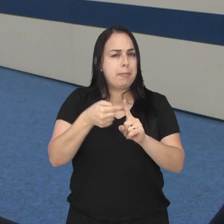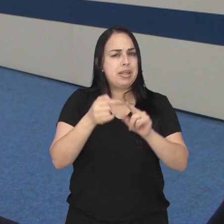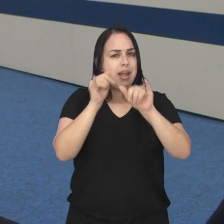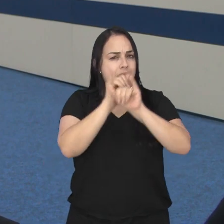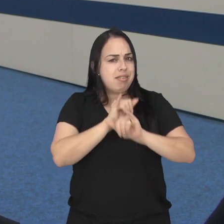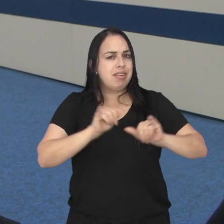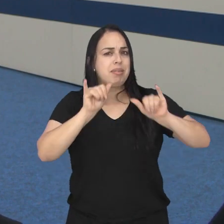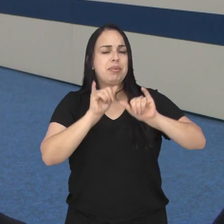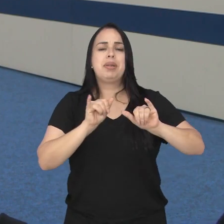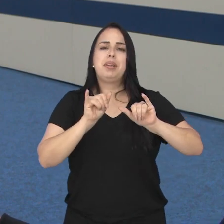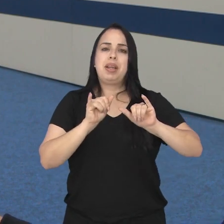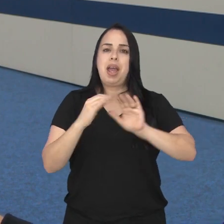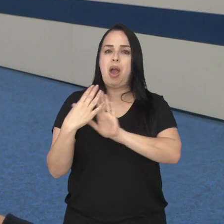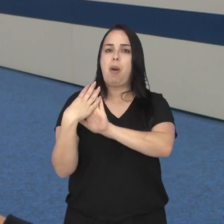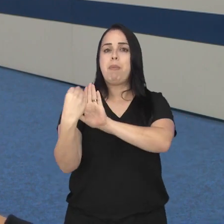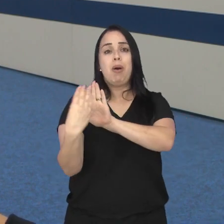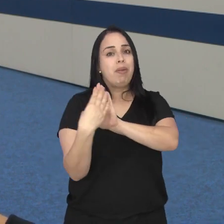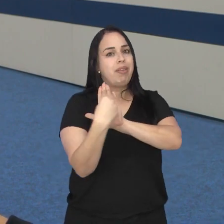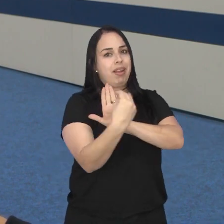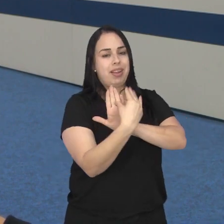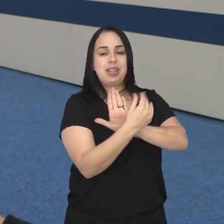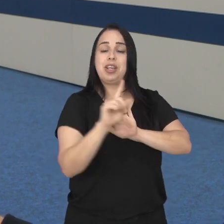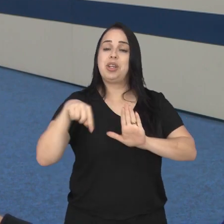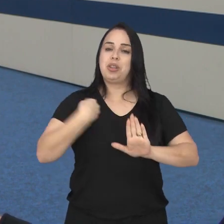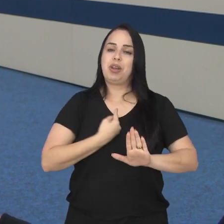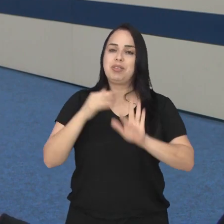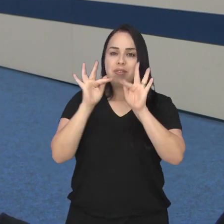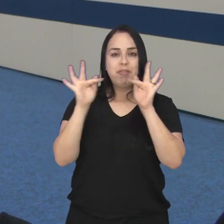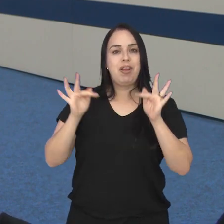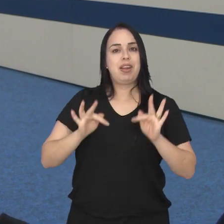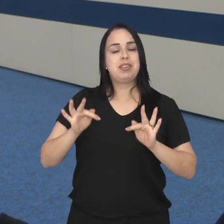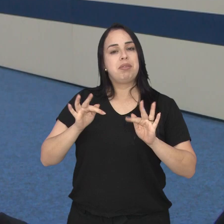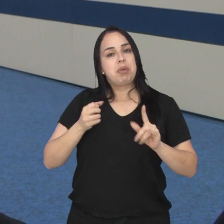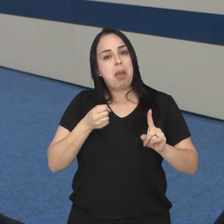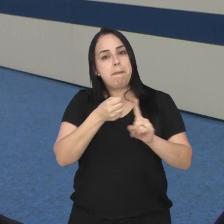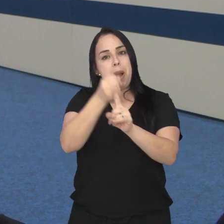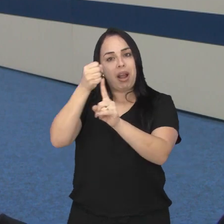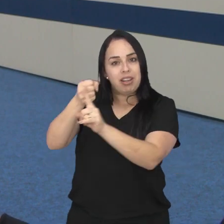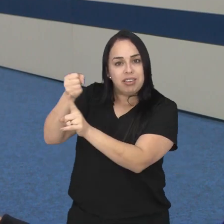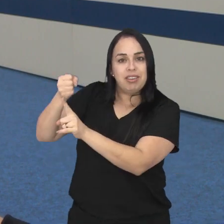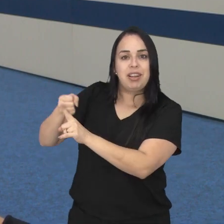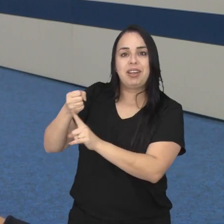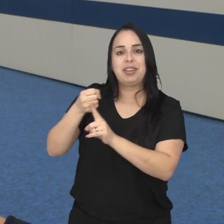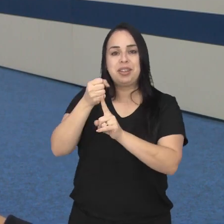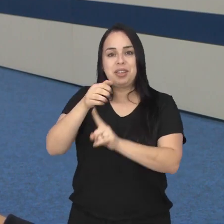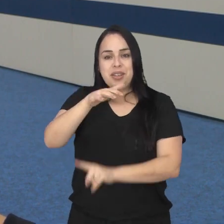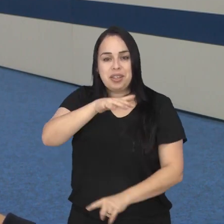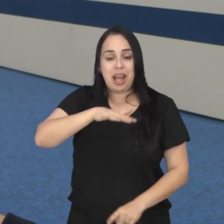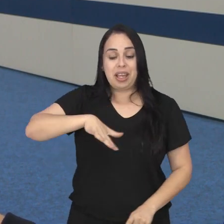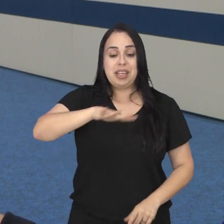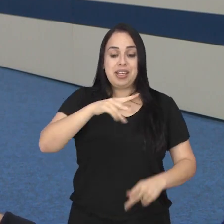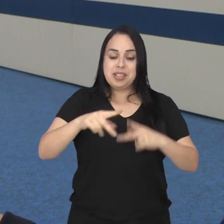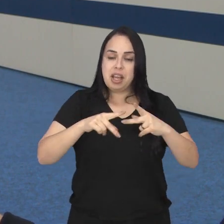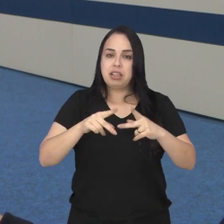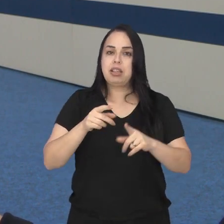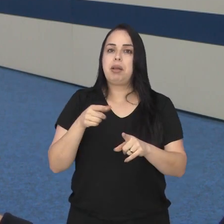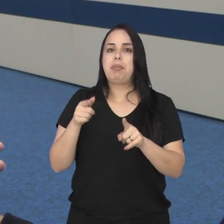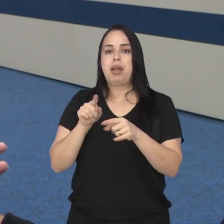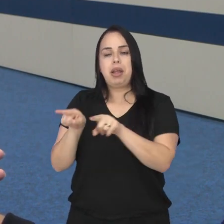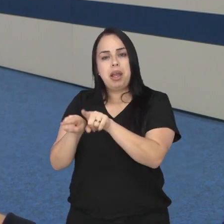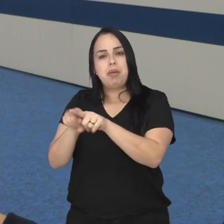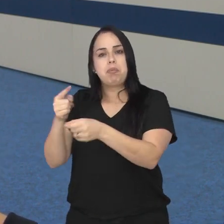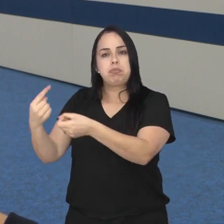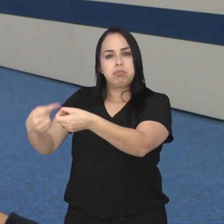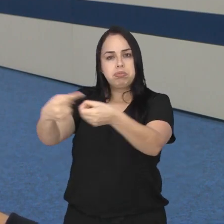ofertou e Isso acabou sendo exemplo para fora a gente fica muito feliz disso o tempo impactado de alguma forma não só as pessoas de São José